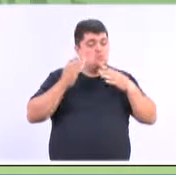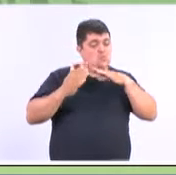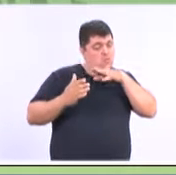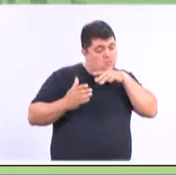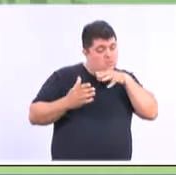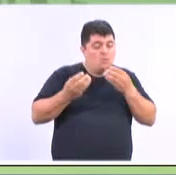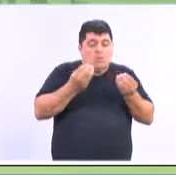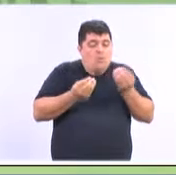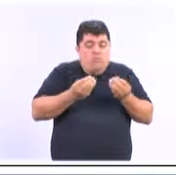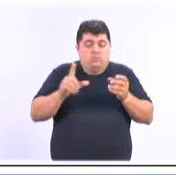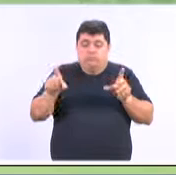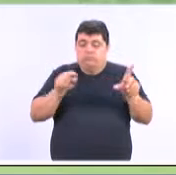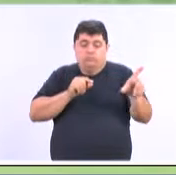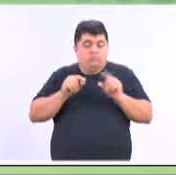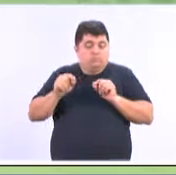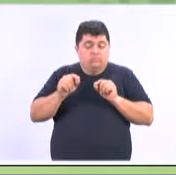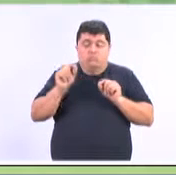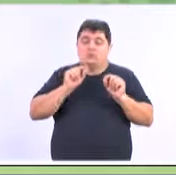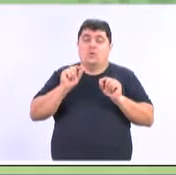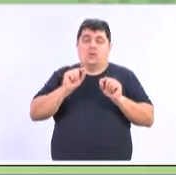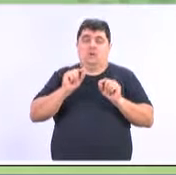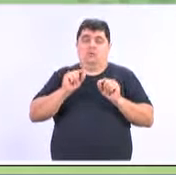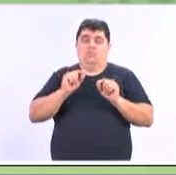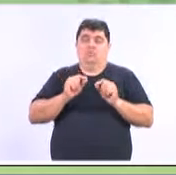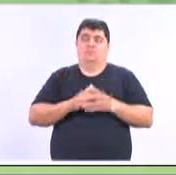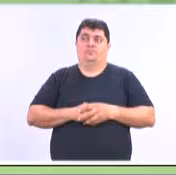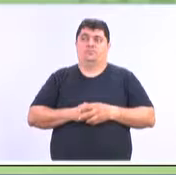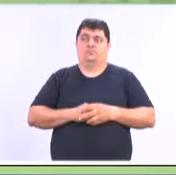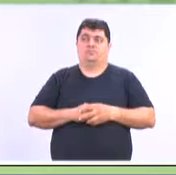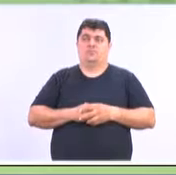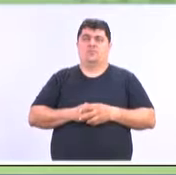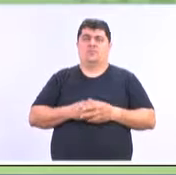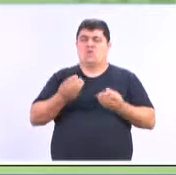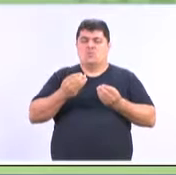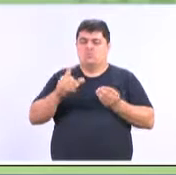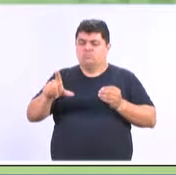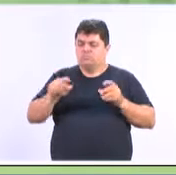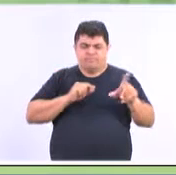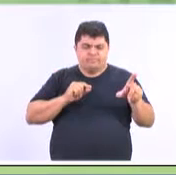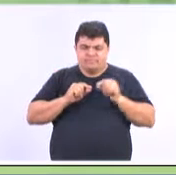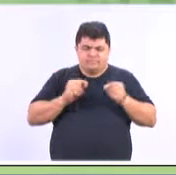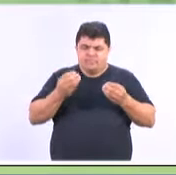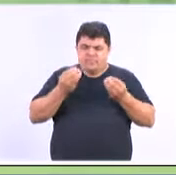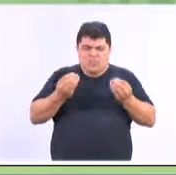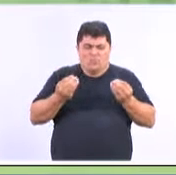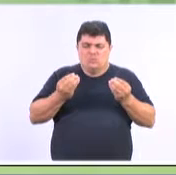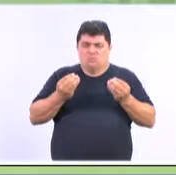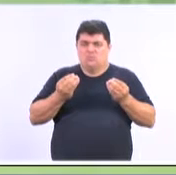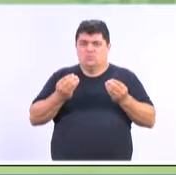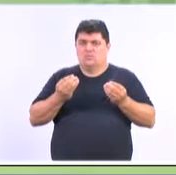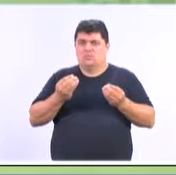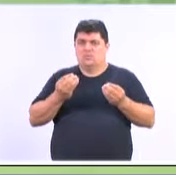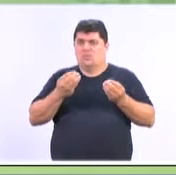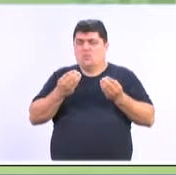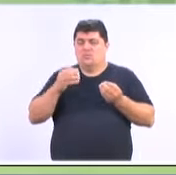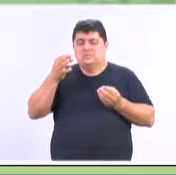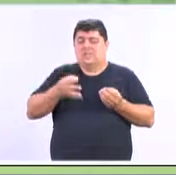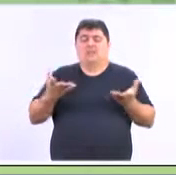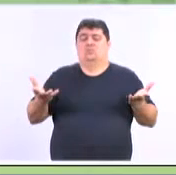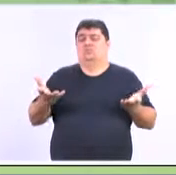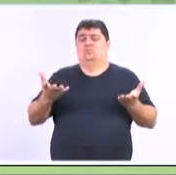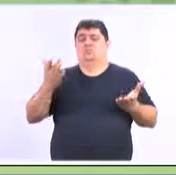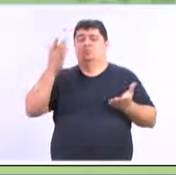Aí a gente questiona. Mas como tomar tal decisão? Qual é a forma de tomar essa